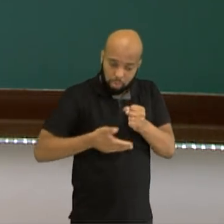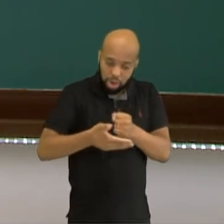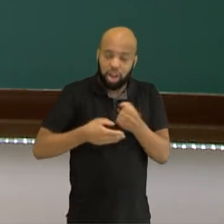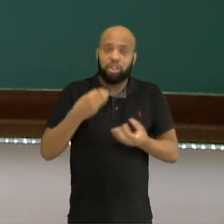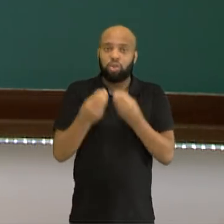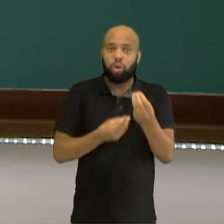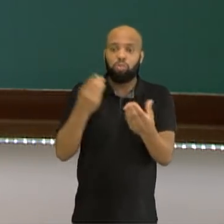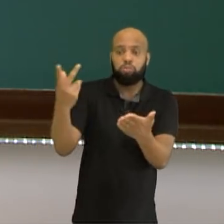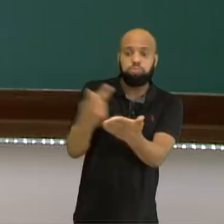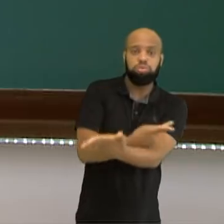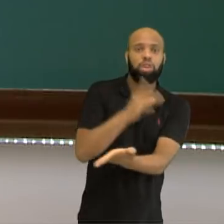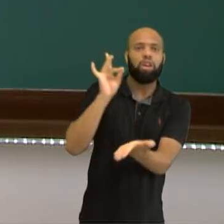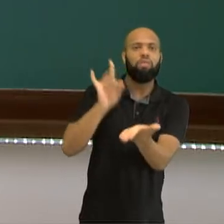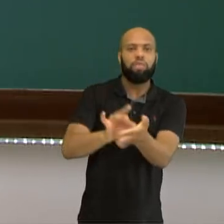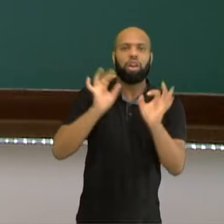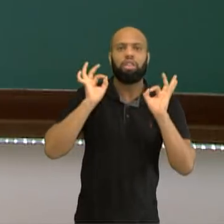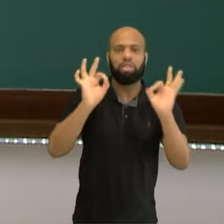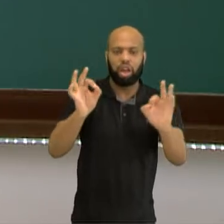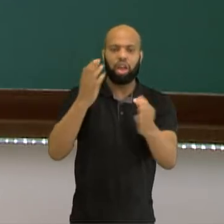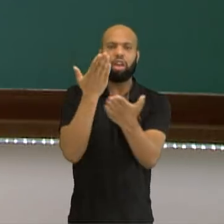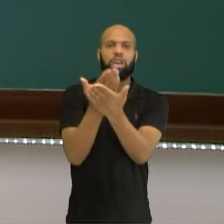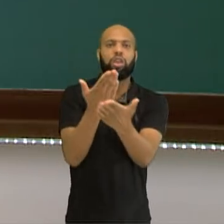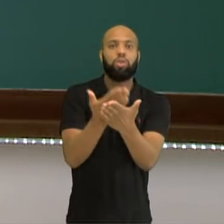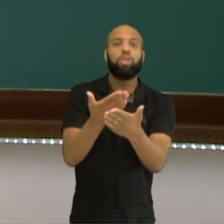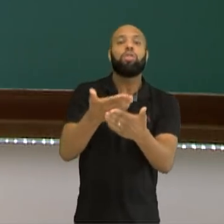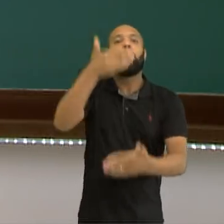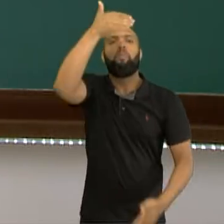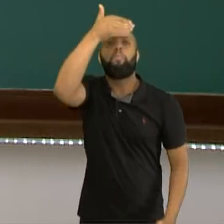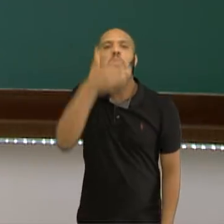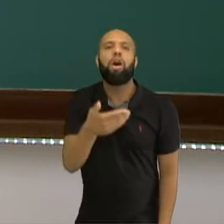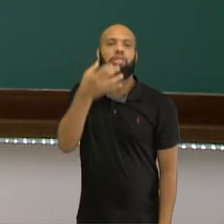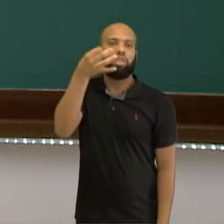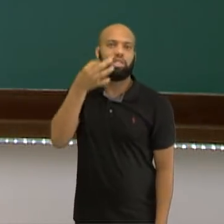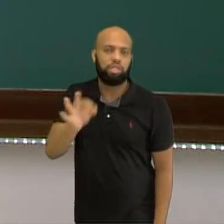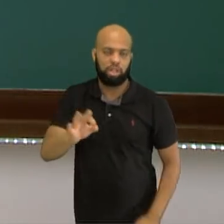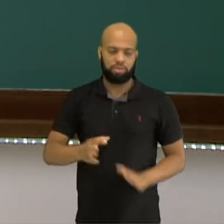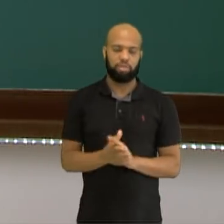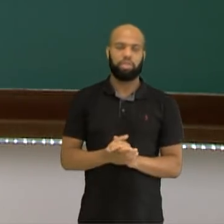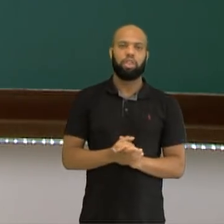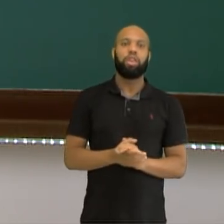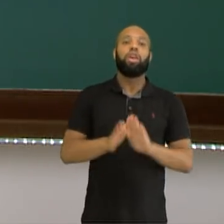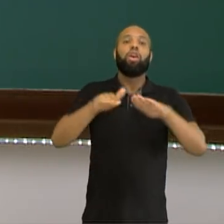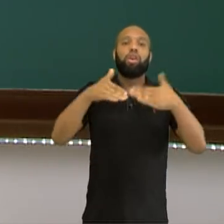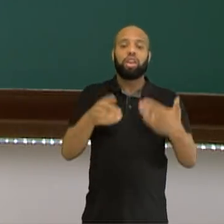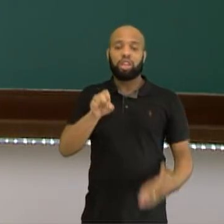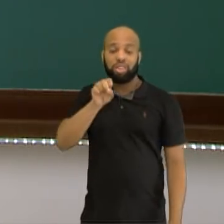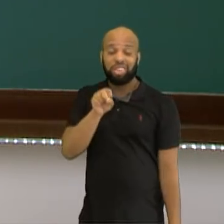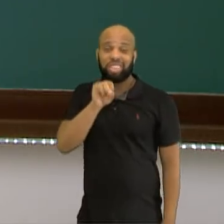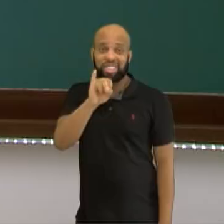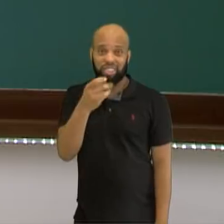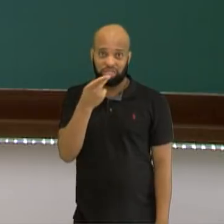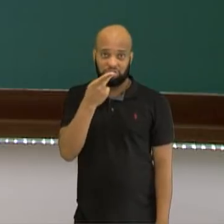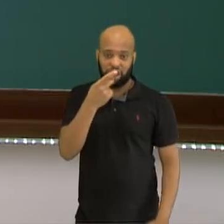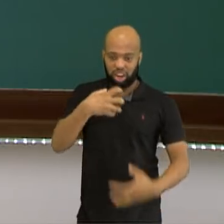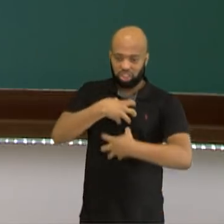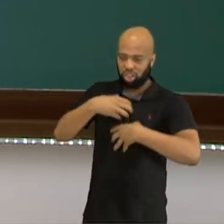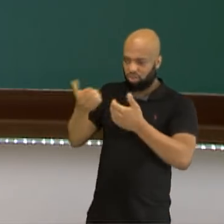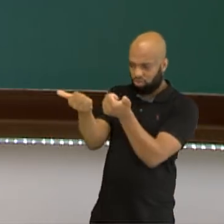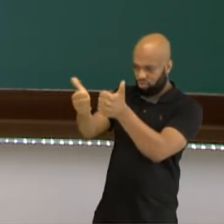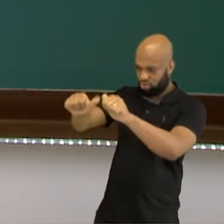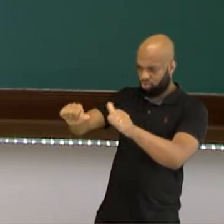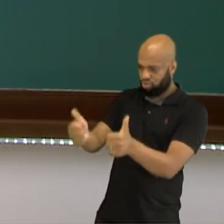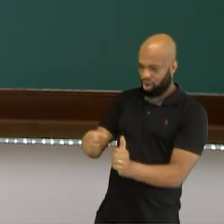se baseiam em estudos, em evidências. Então, quando nós falamos que o formato do